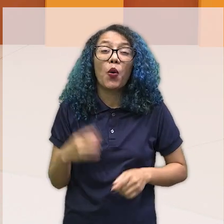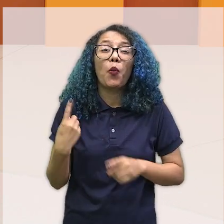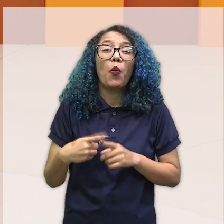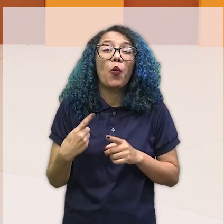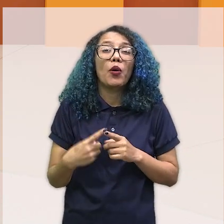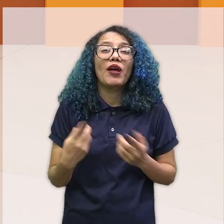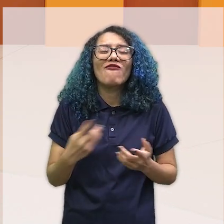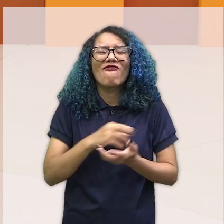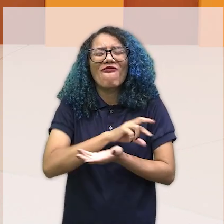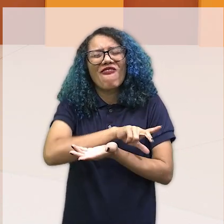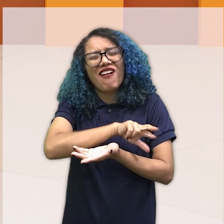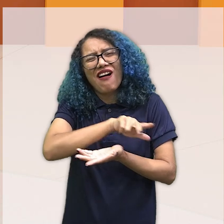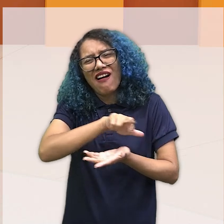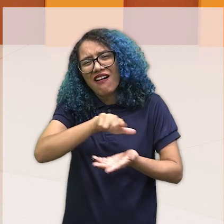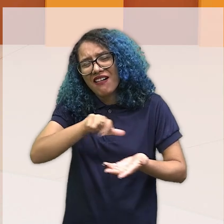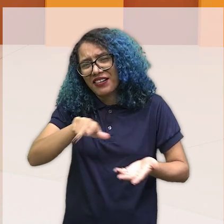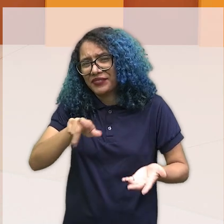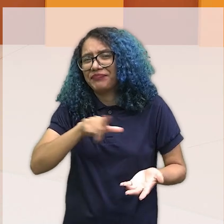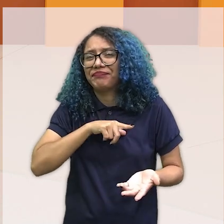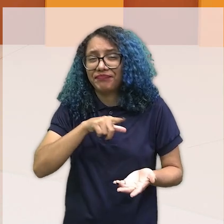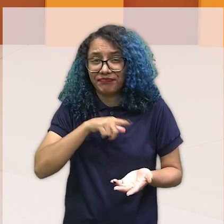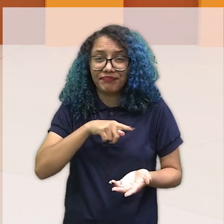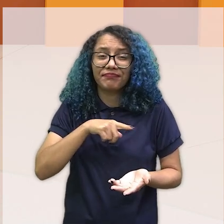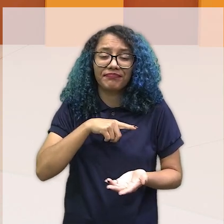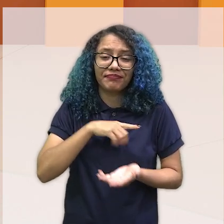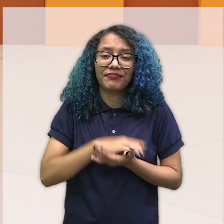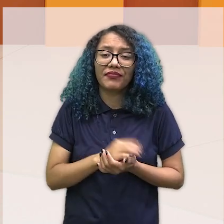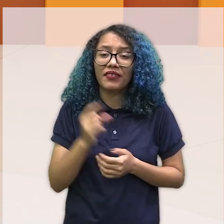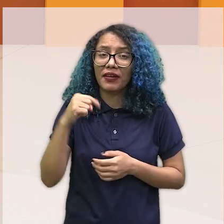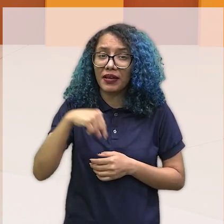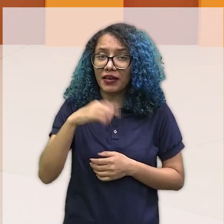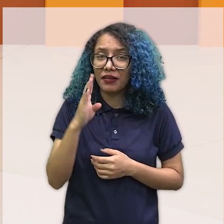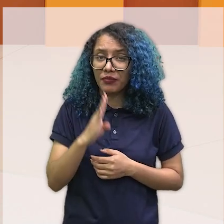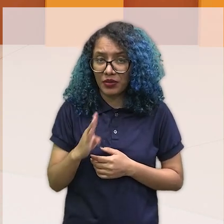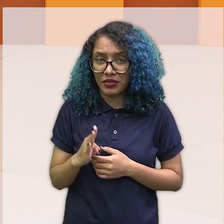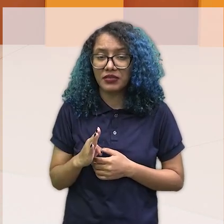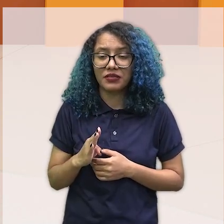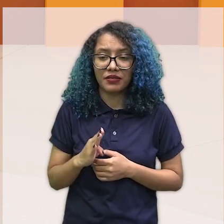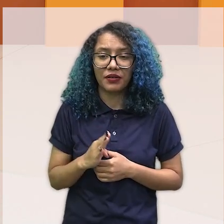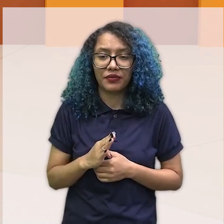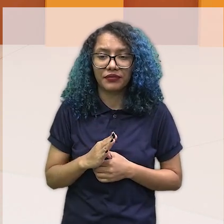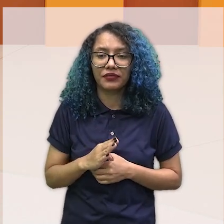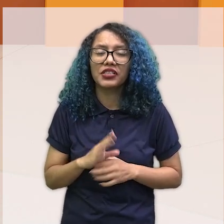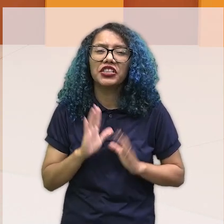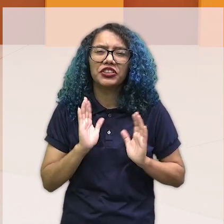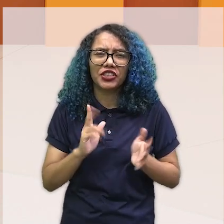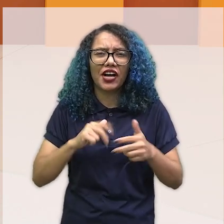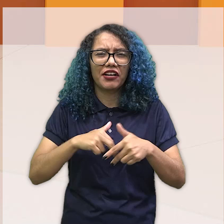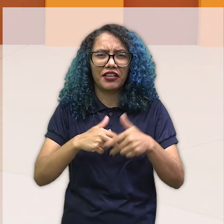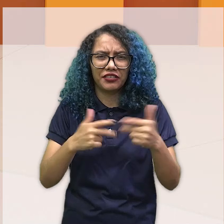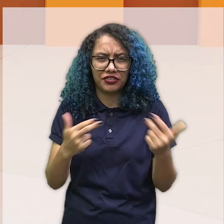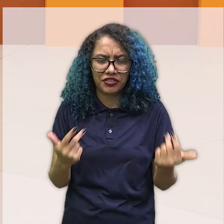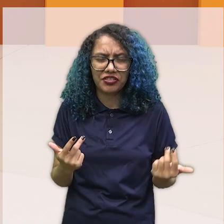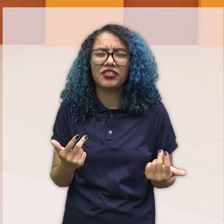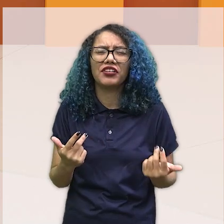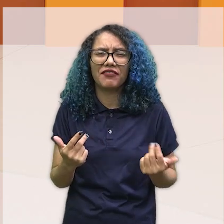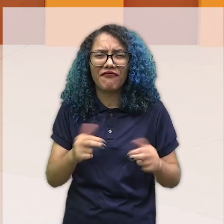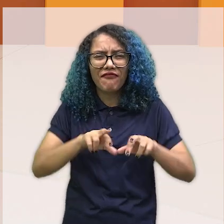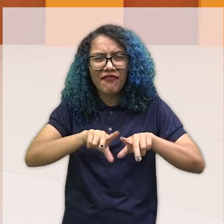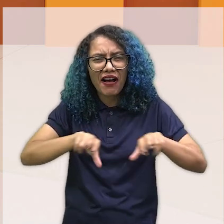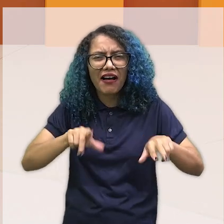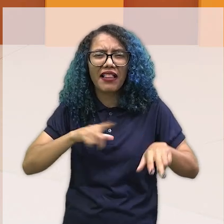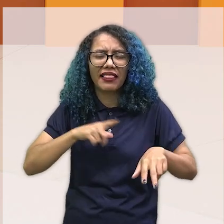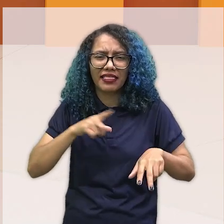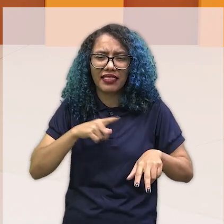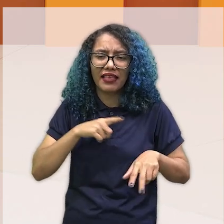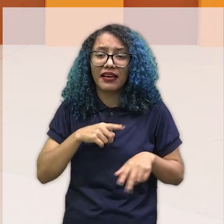são muitas etnias. Até mesmo aqui no nosso país já existem muitas etnias, então vocês podem